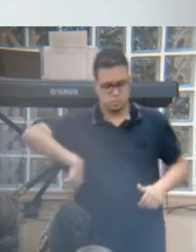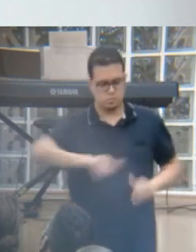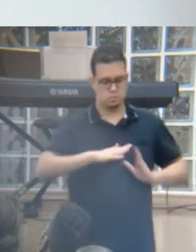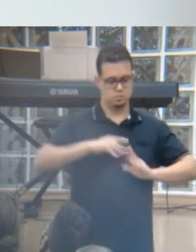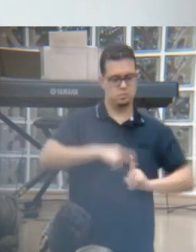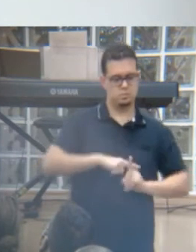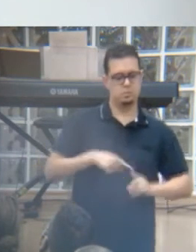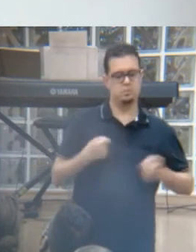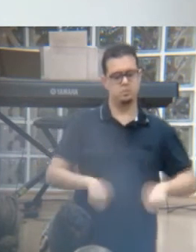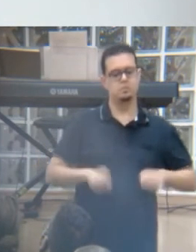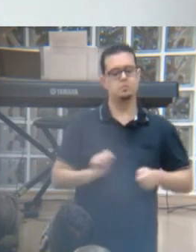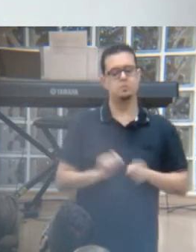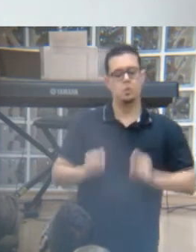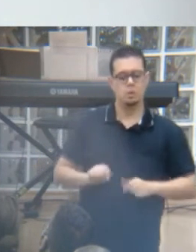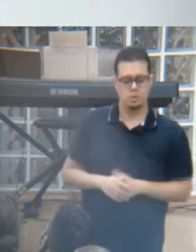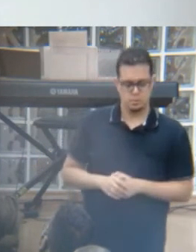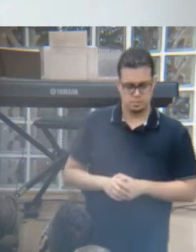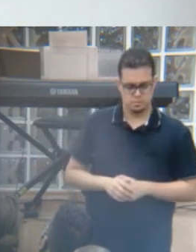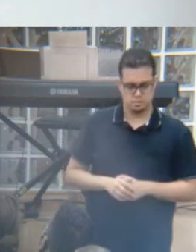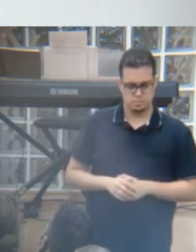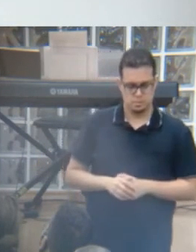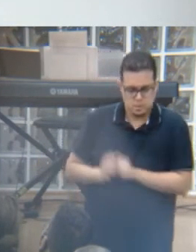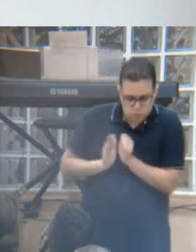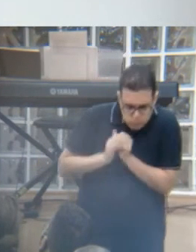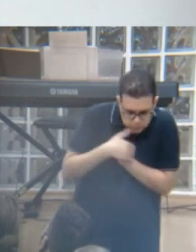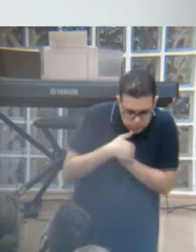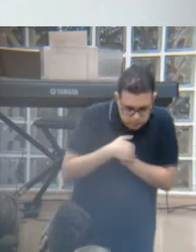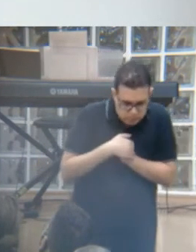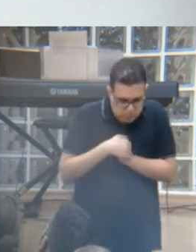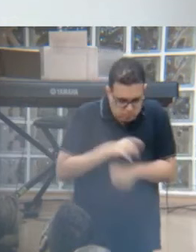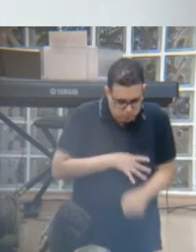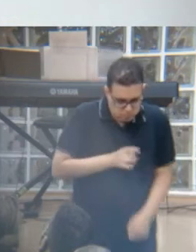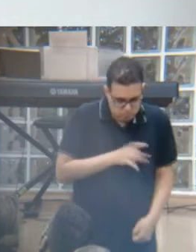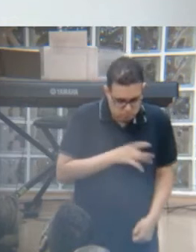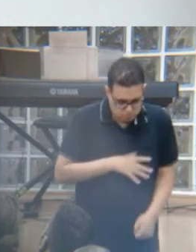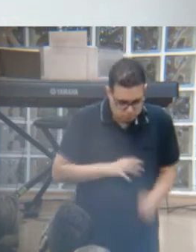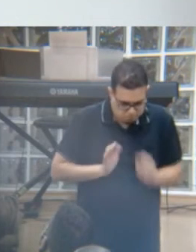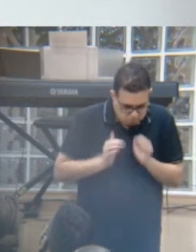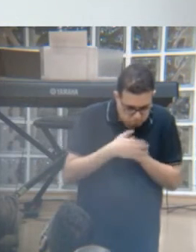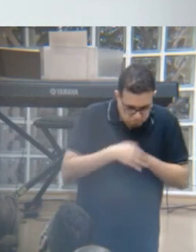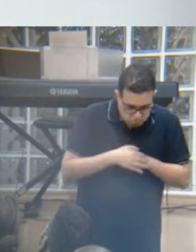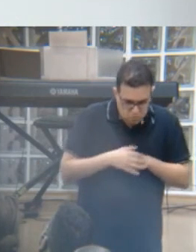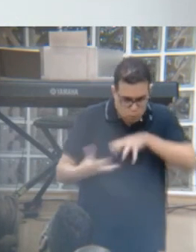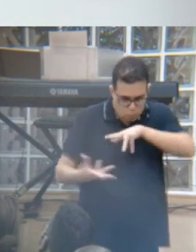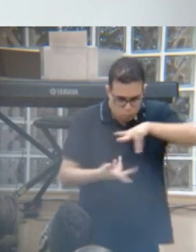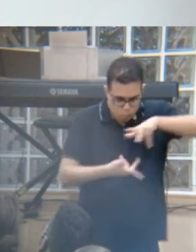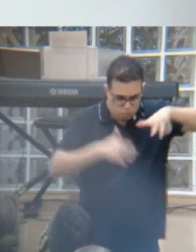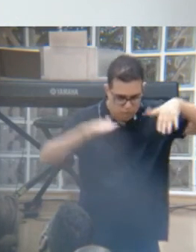Pegar, feito um avestruz, e enfiar a cabeça no buraco e o mundo caindo lá fora? Não.